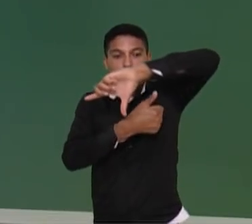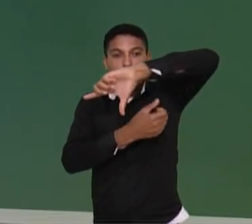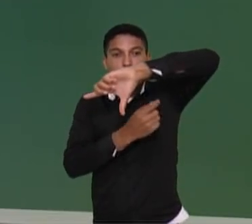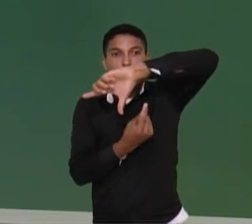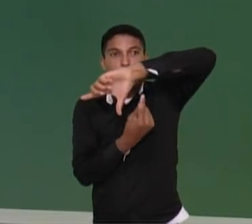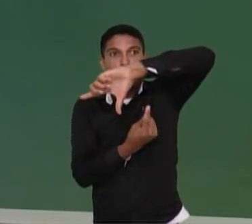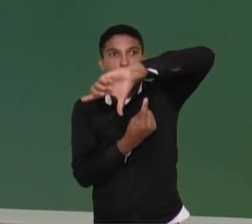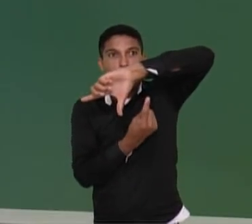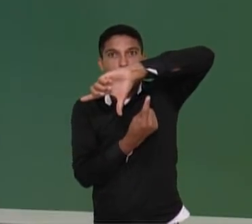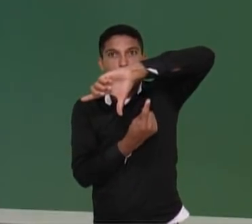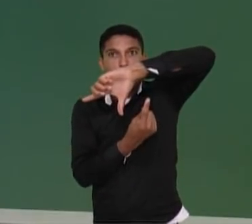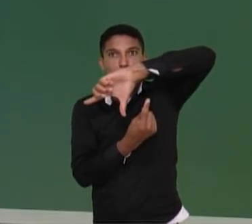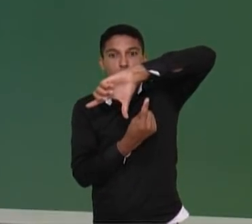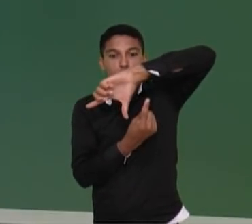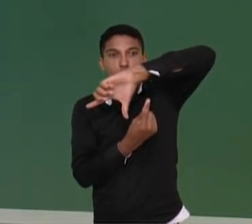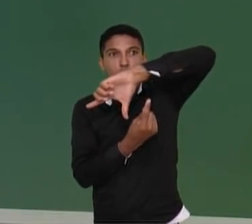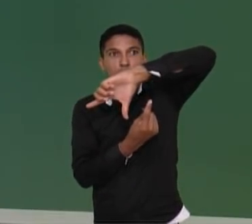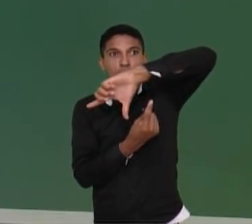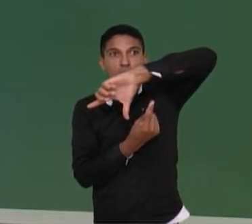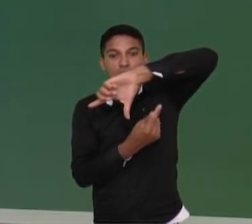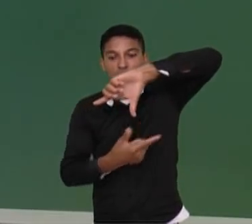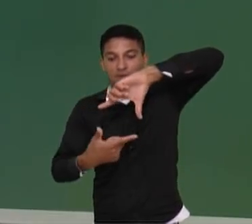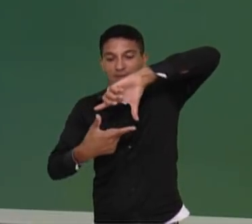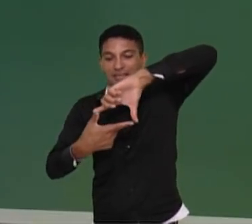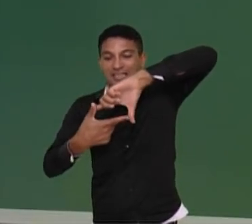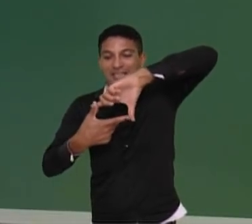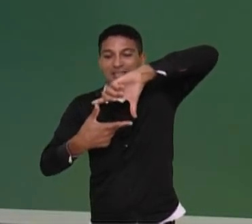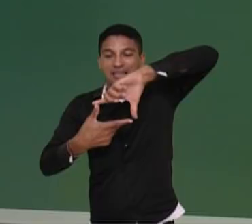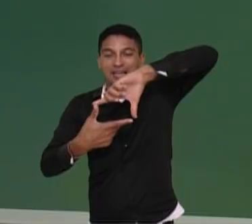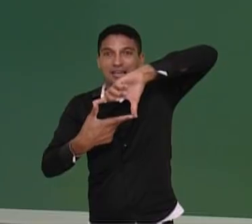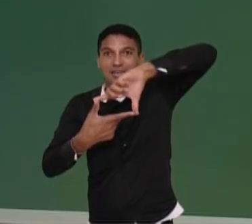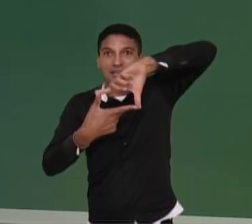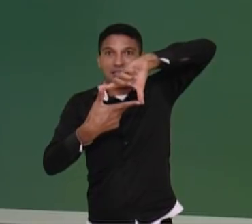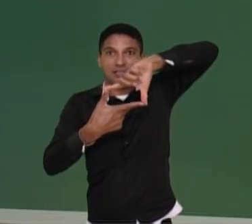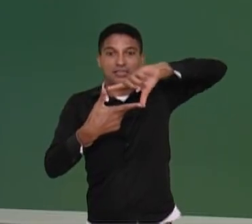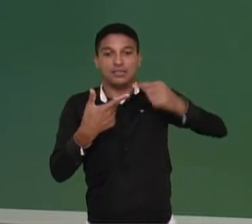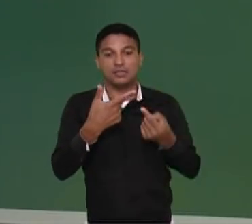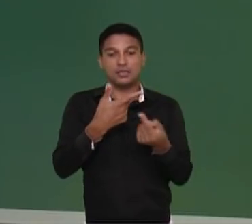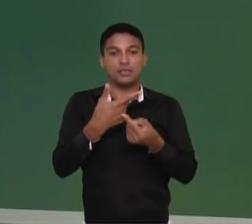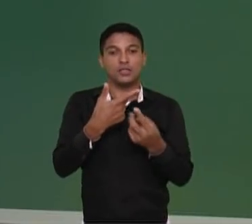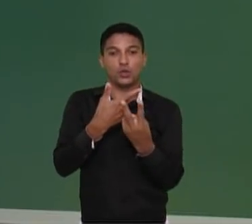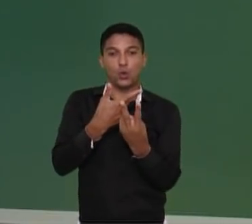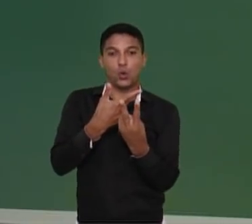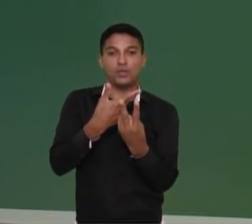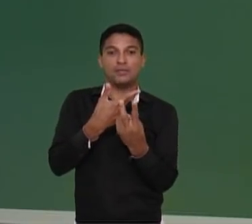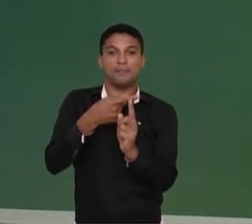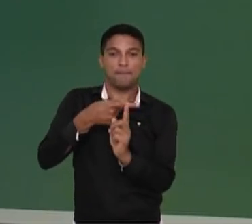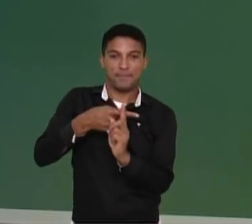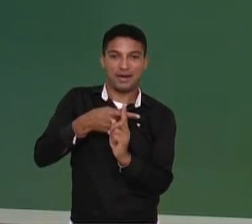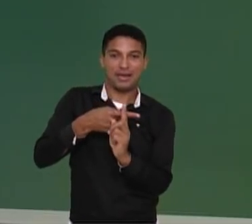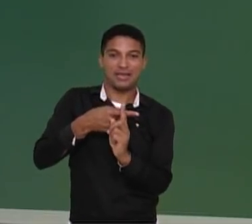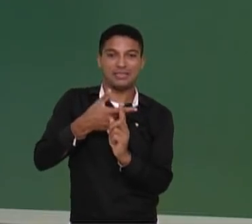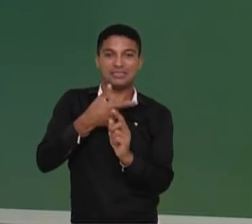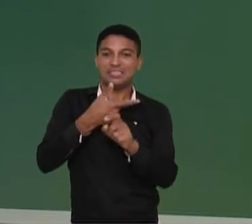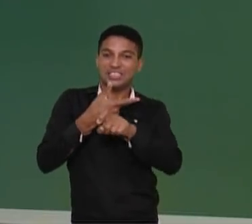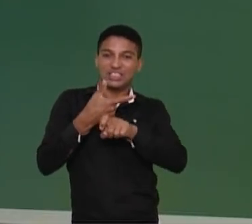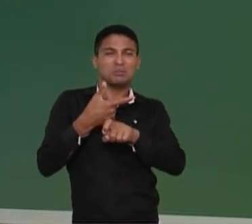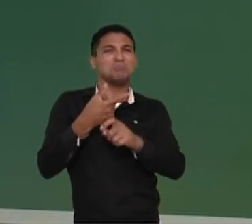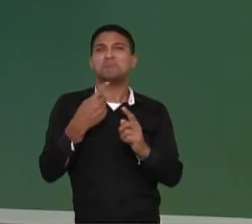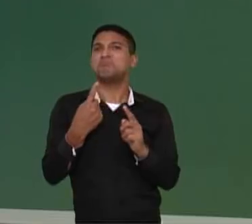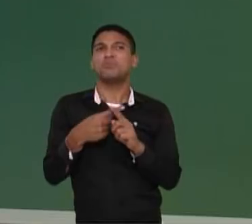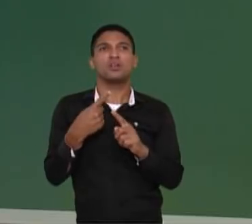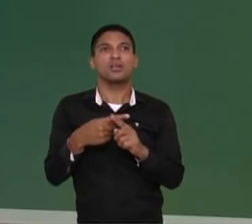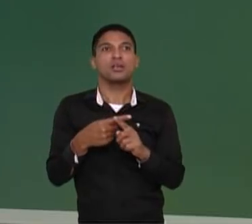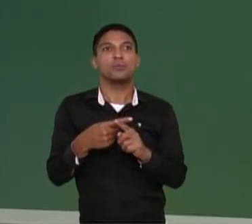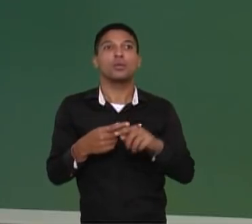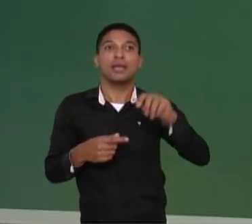x. Por que aqui mede 2 mais x? Olha só, de A até F mede 2. Né? Caso você tenha feito alguma